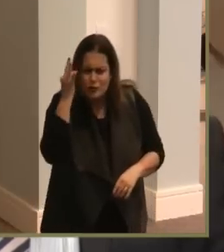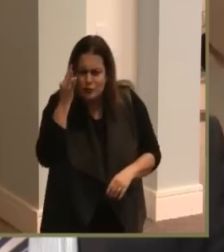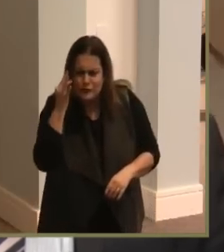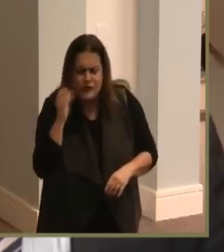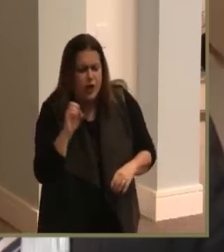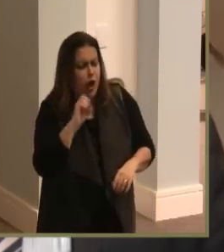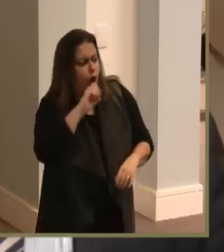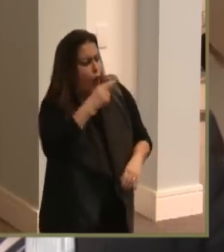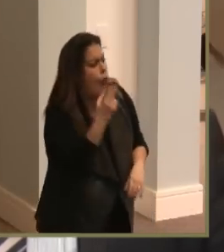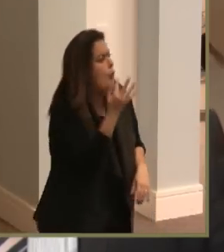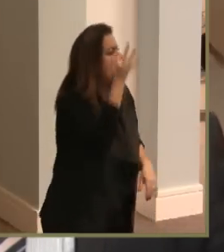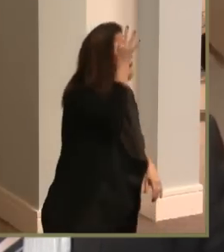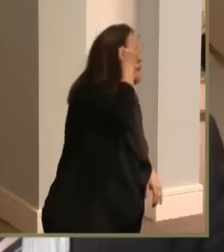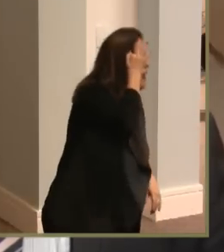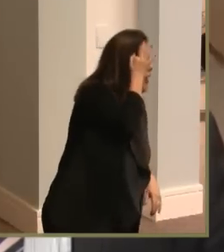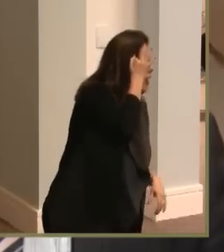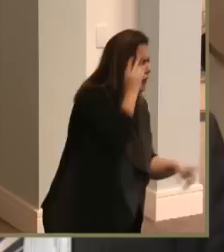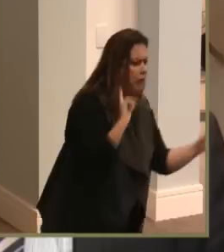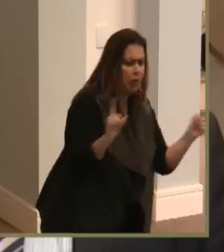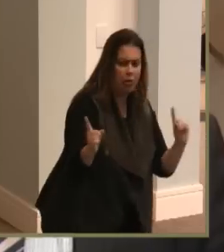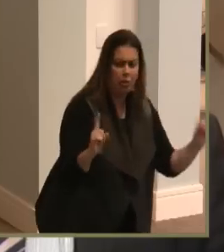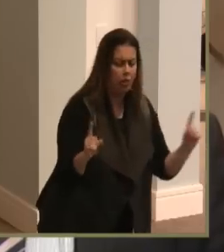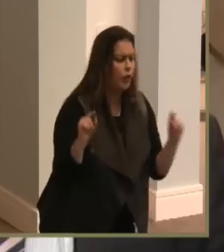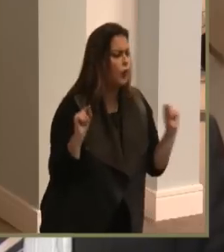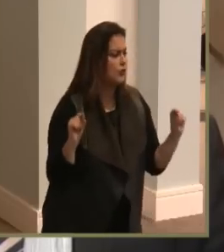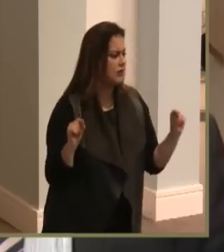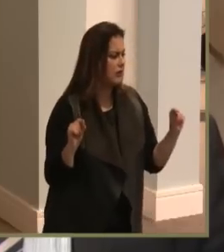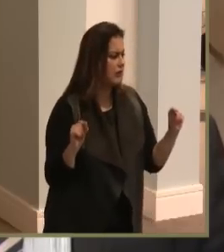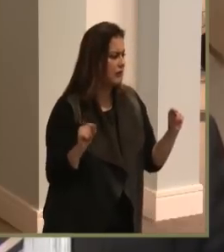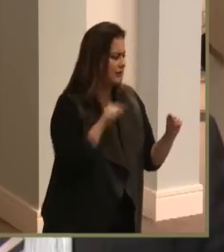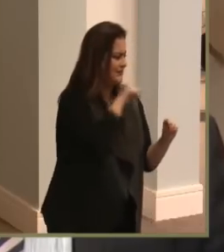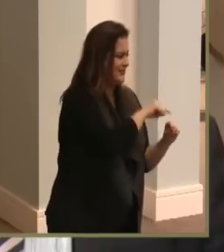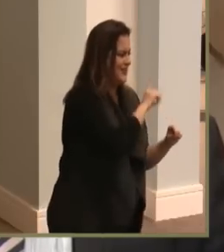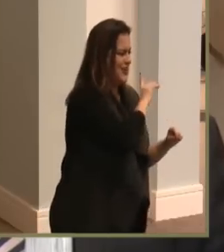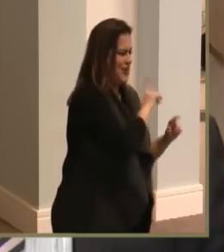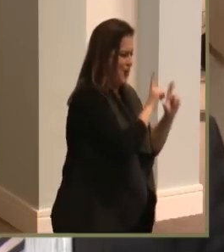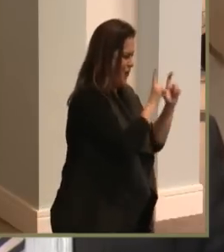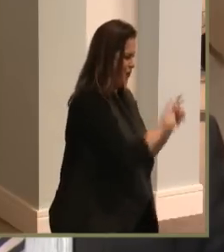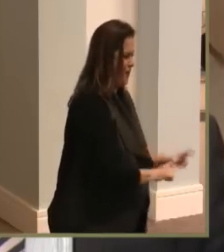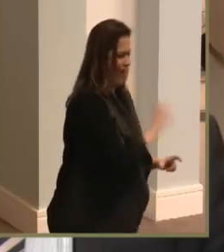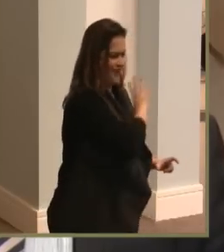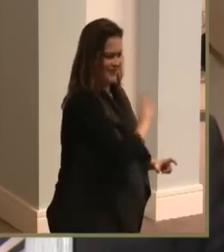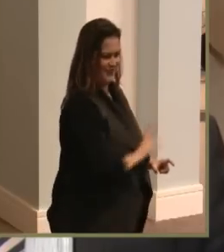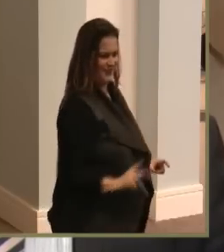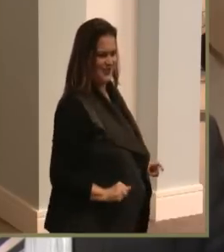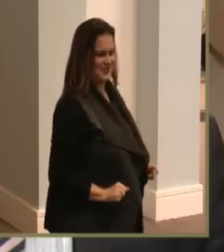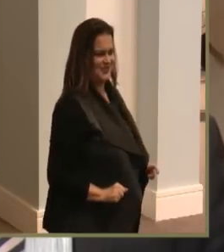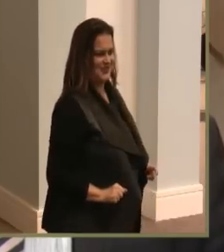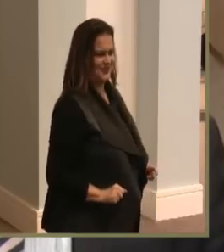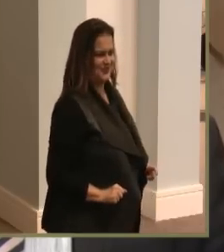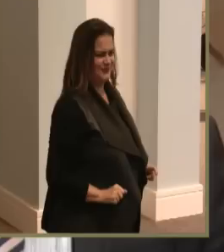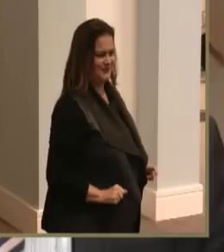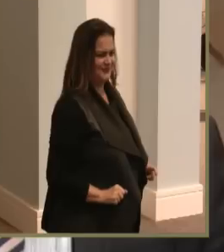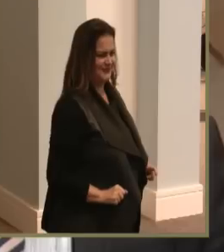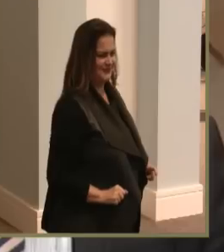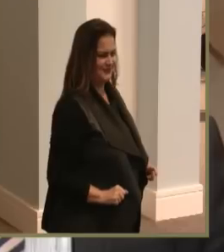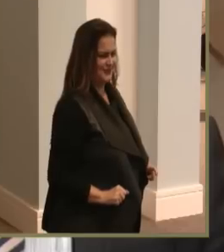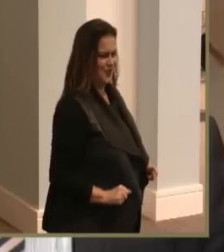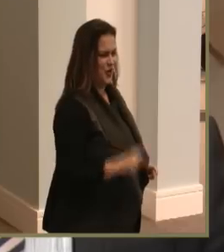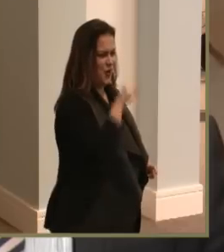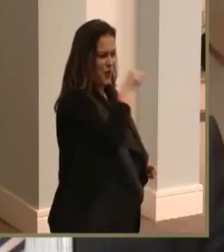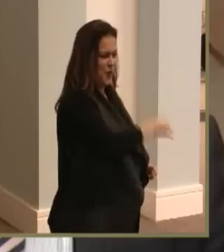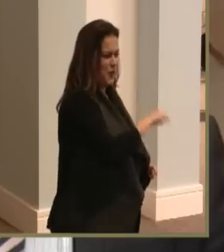o berço do cristianismo, o lugar da adoração, a sede dos templos em que